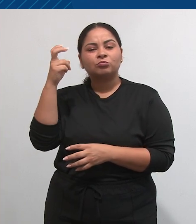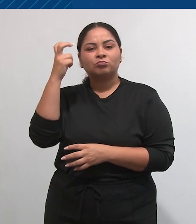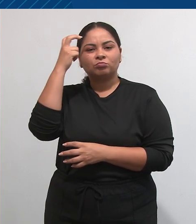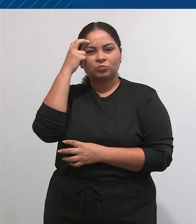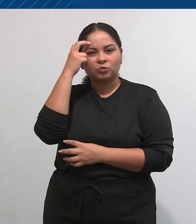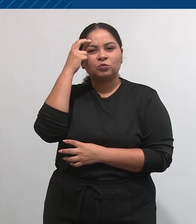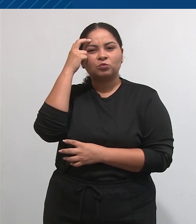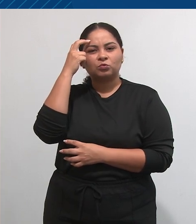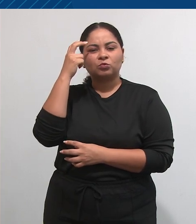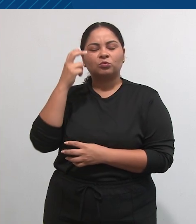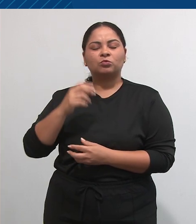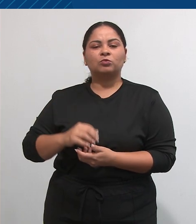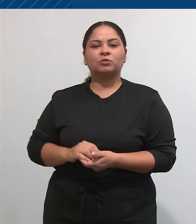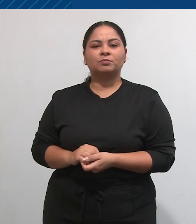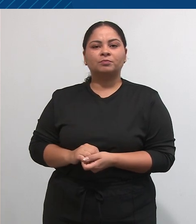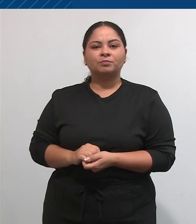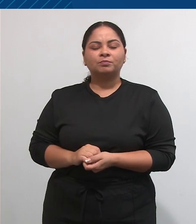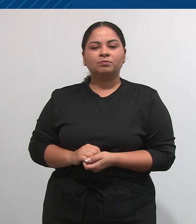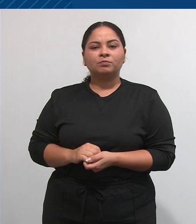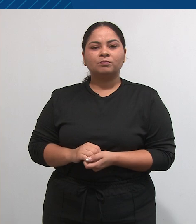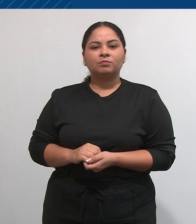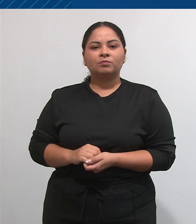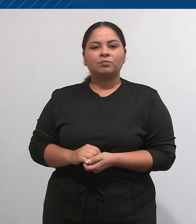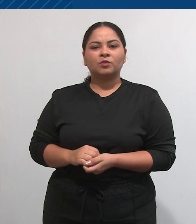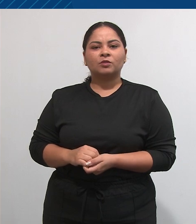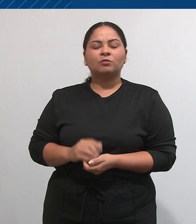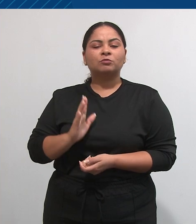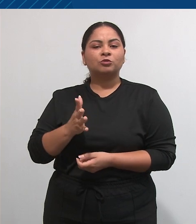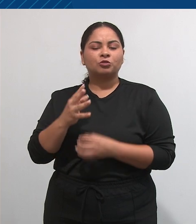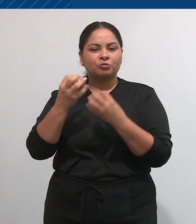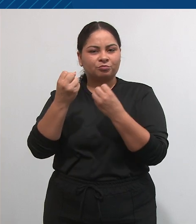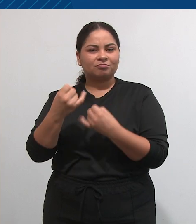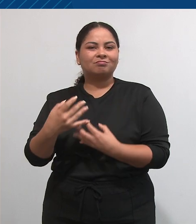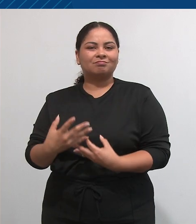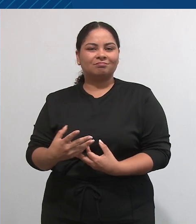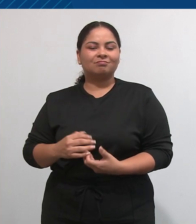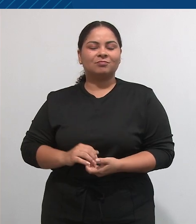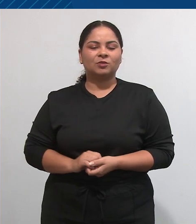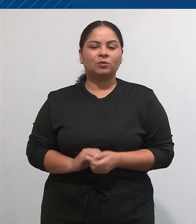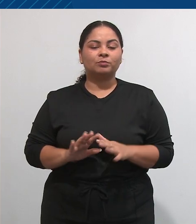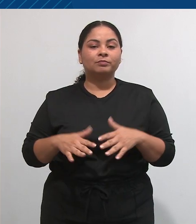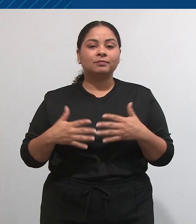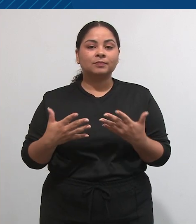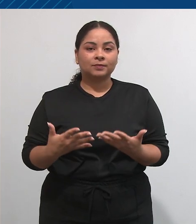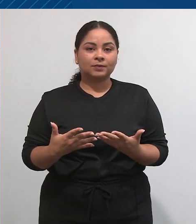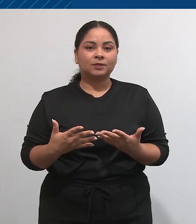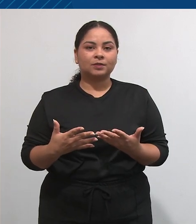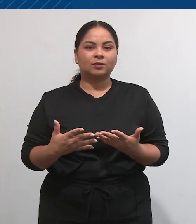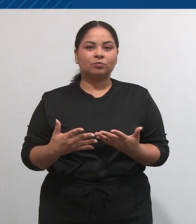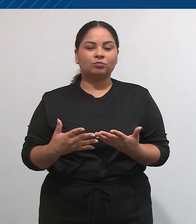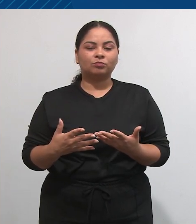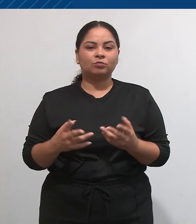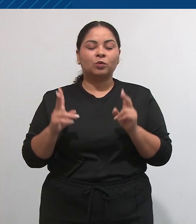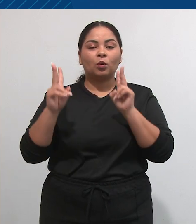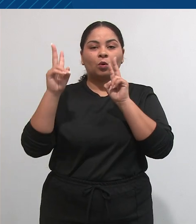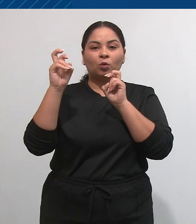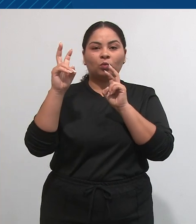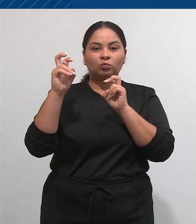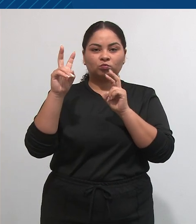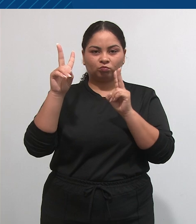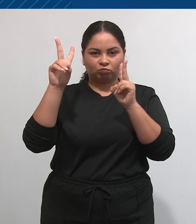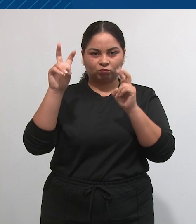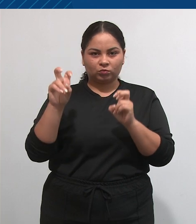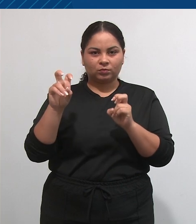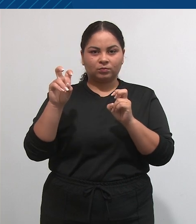cultura que você se aprofundou. Então, o título da minha tese é A Mulher